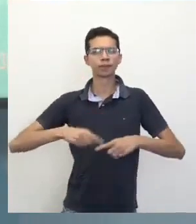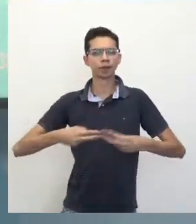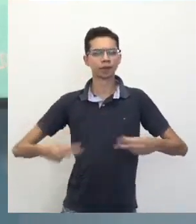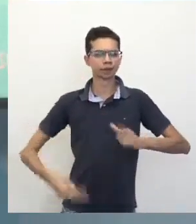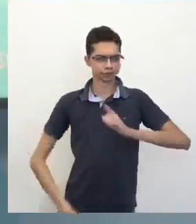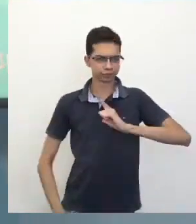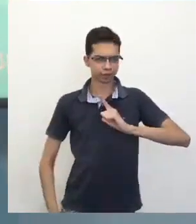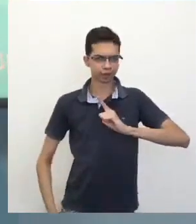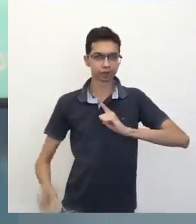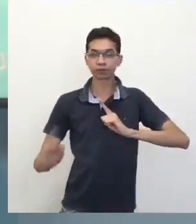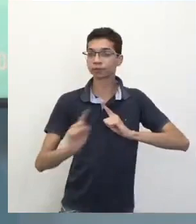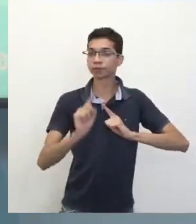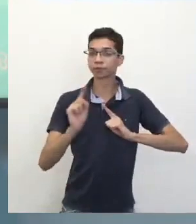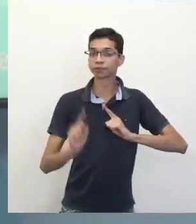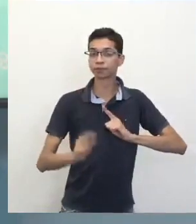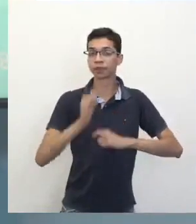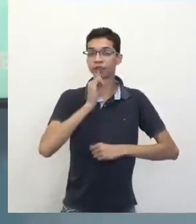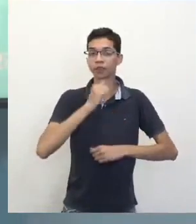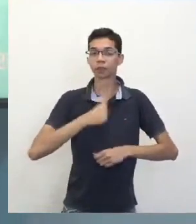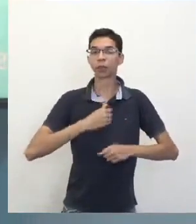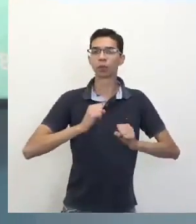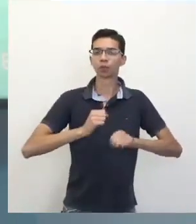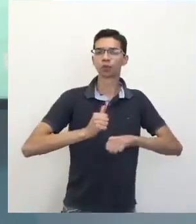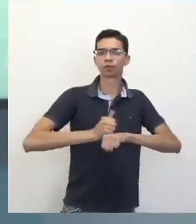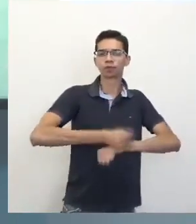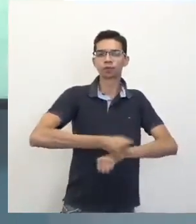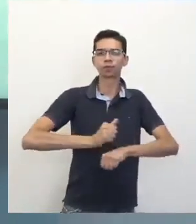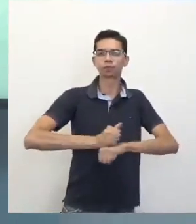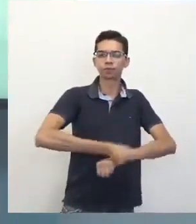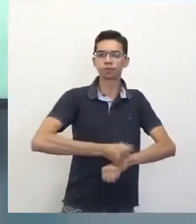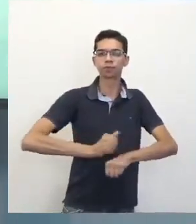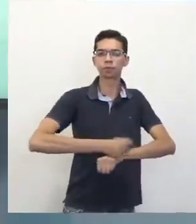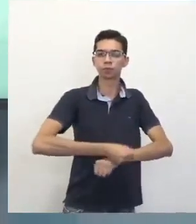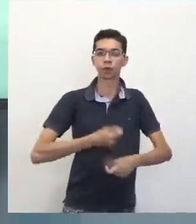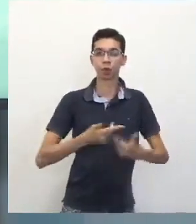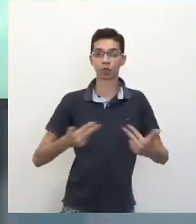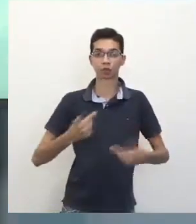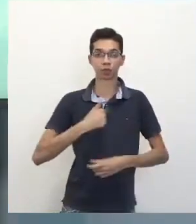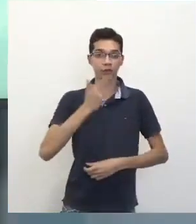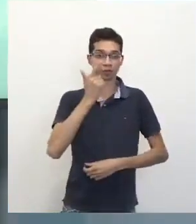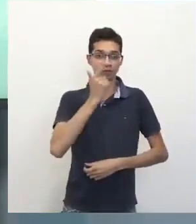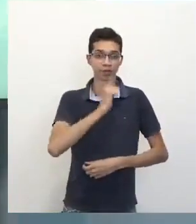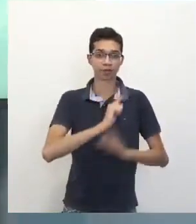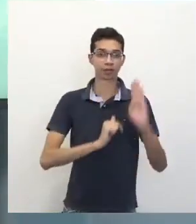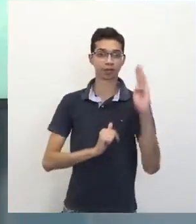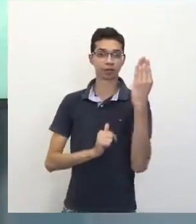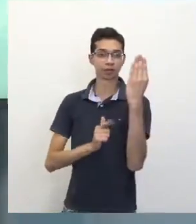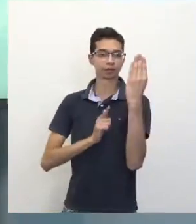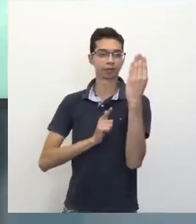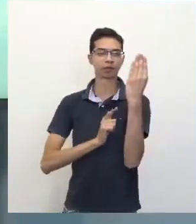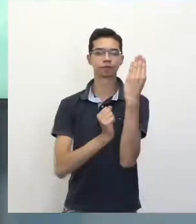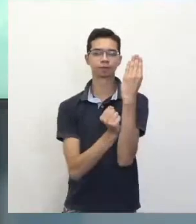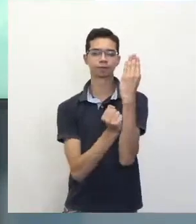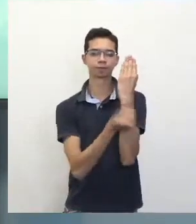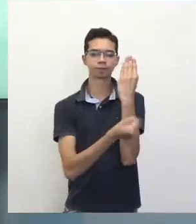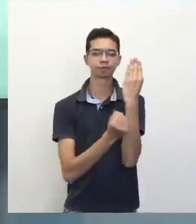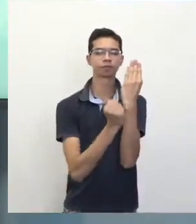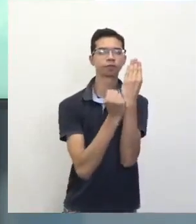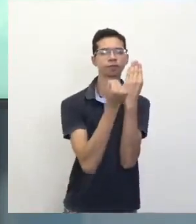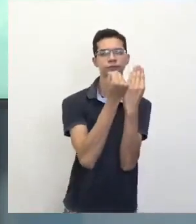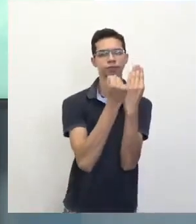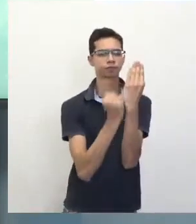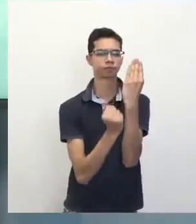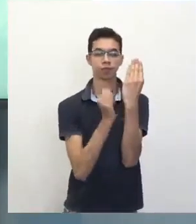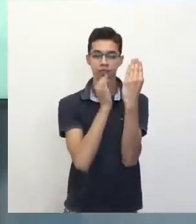do tipo, né? E ferramentas, formões, né? Para esculpir o mármore. Será que eu tenho? Ah, tá. Eu não tenho ainda, então